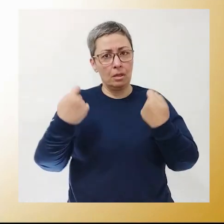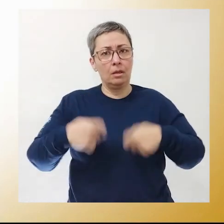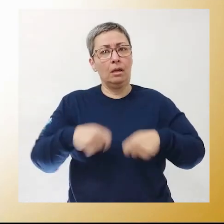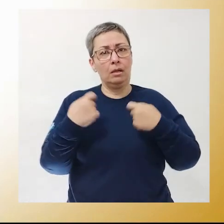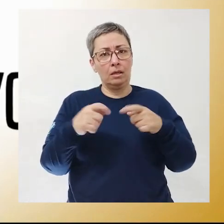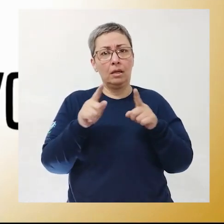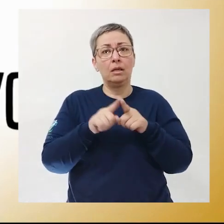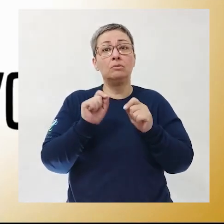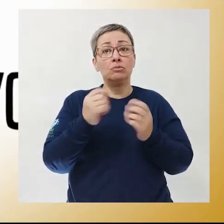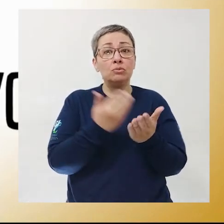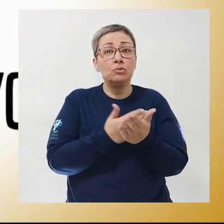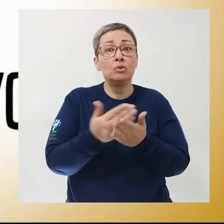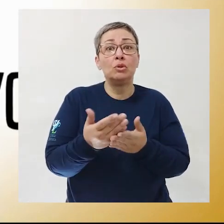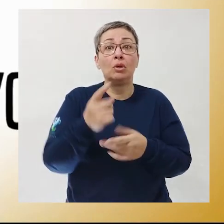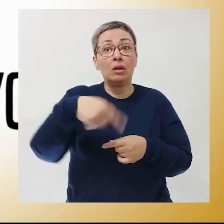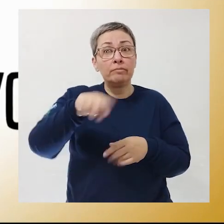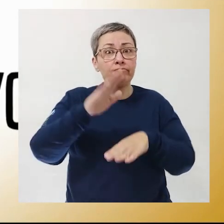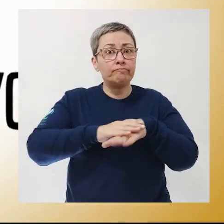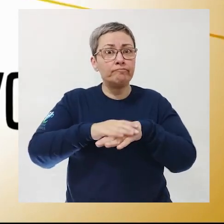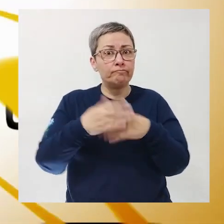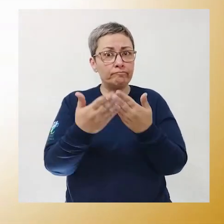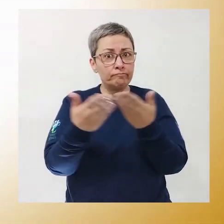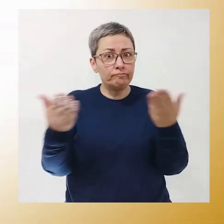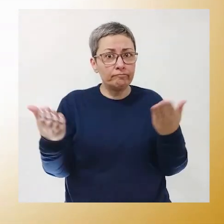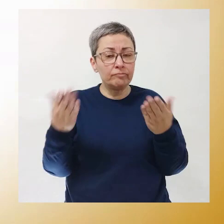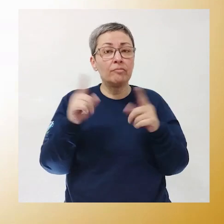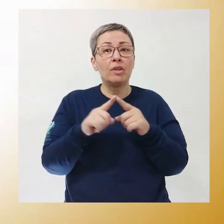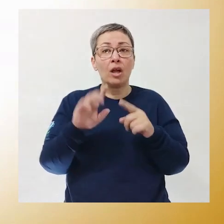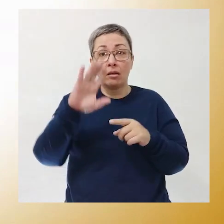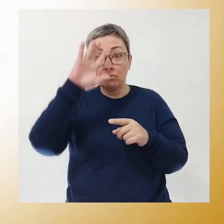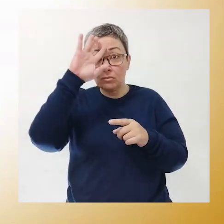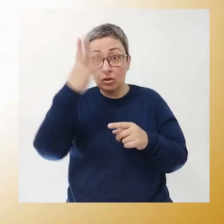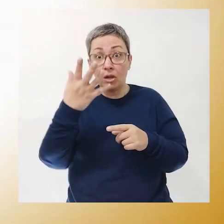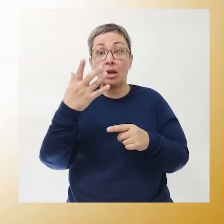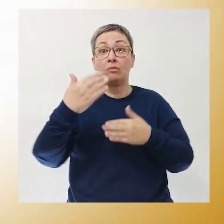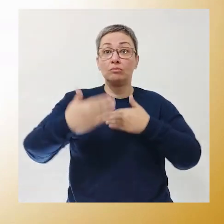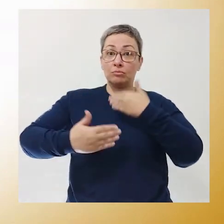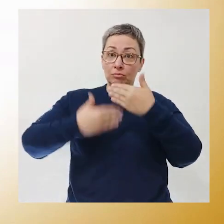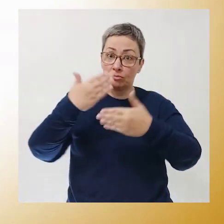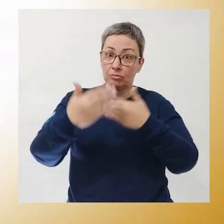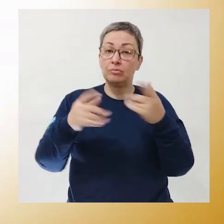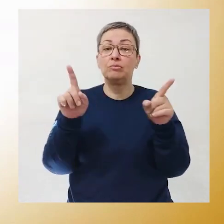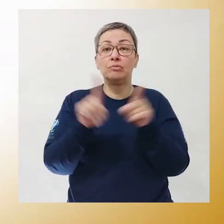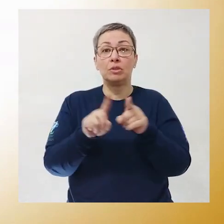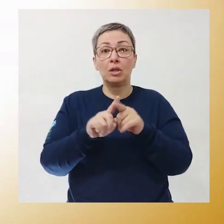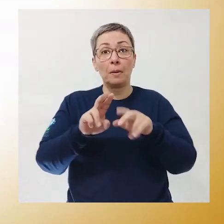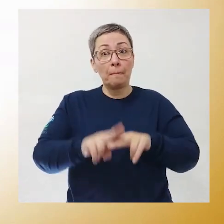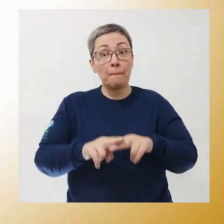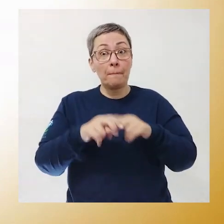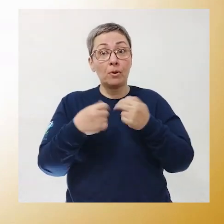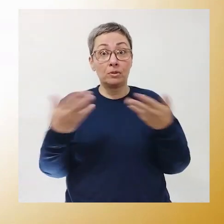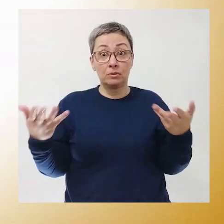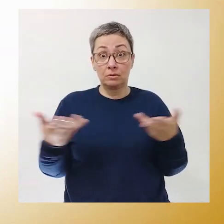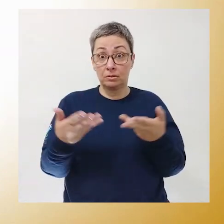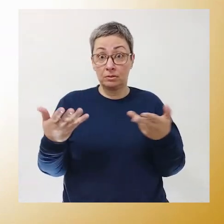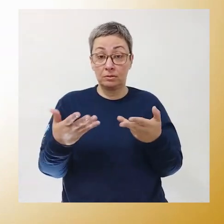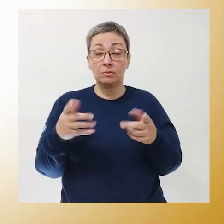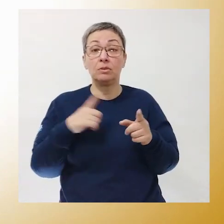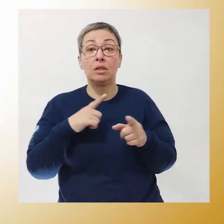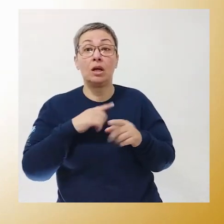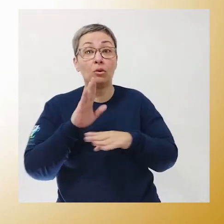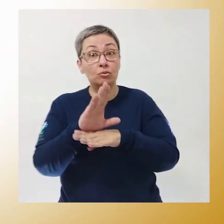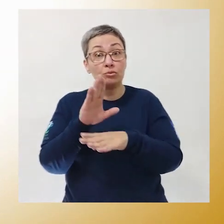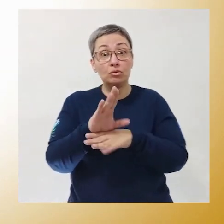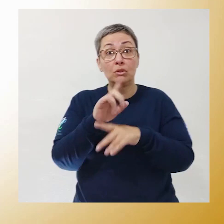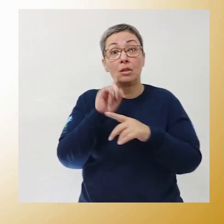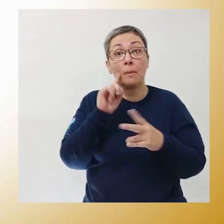mudar. Isso começa com você. A solução também é um processo. É para isso que estamos aqui,